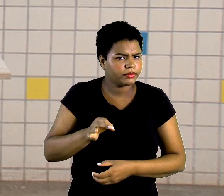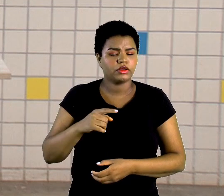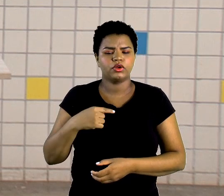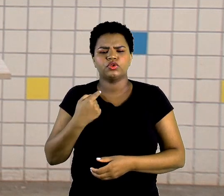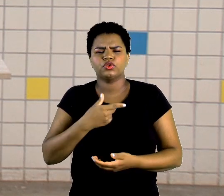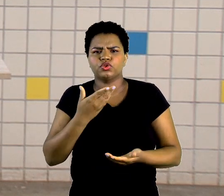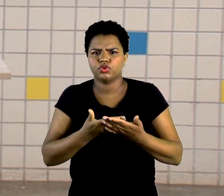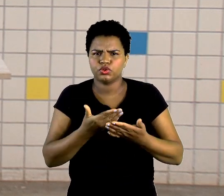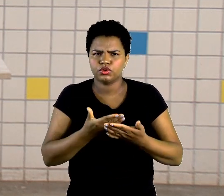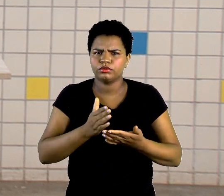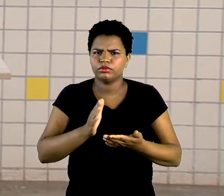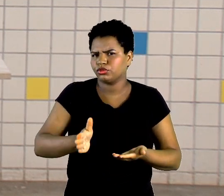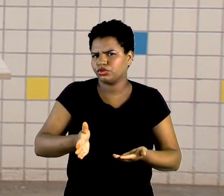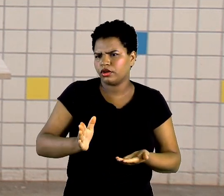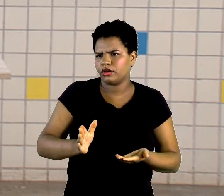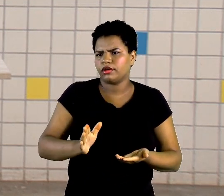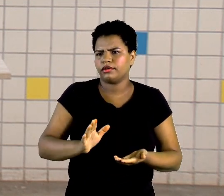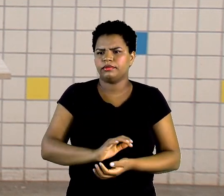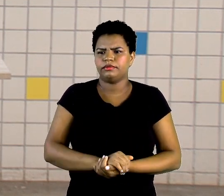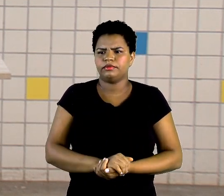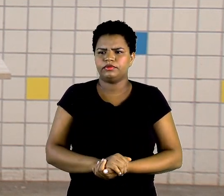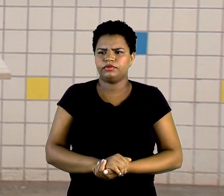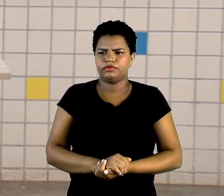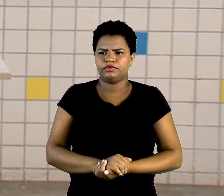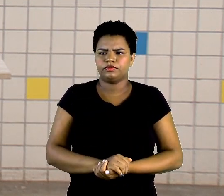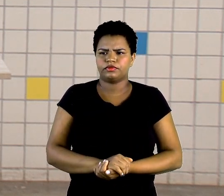trabalhamos com o nosso